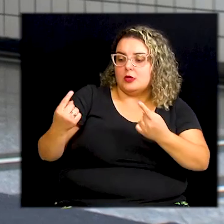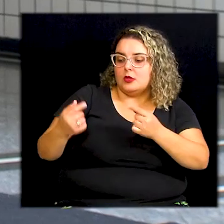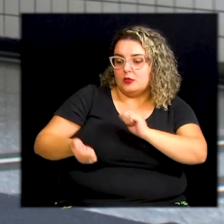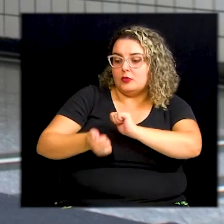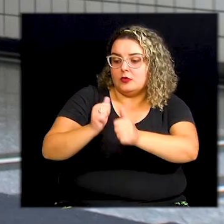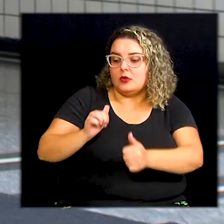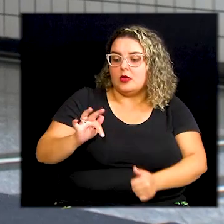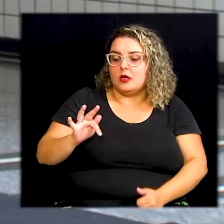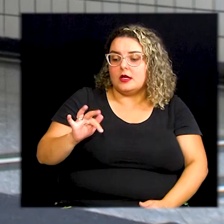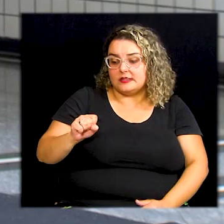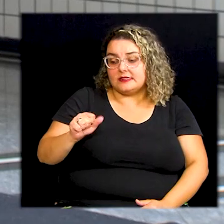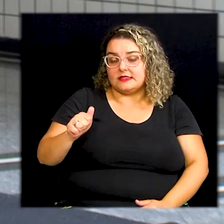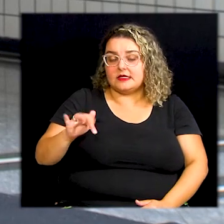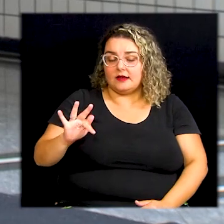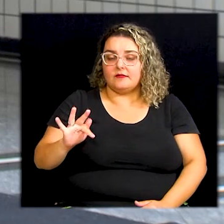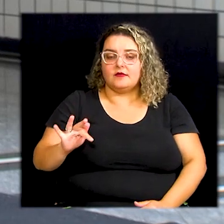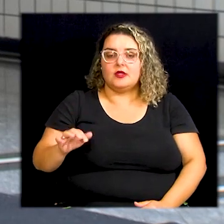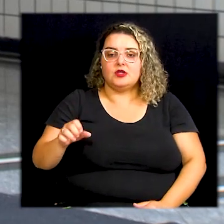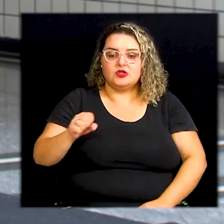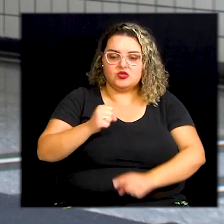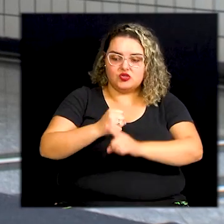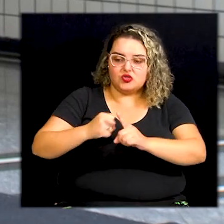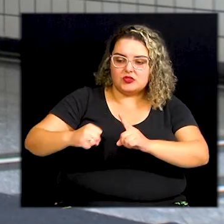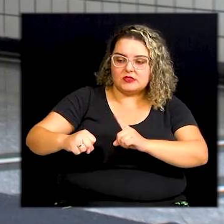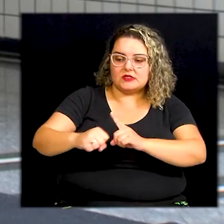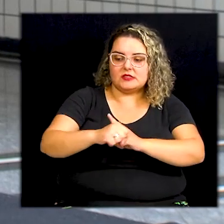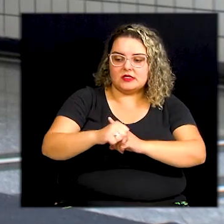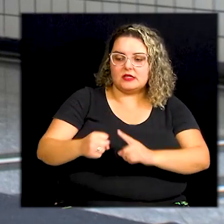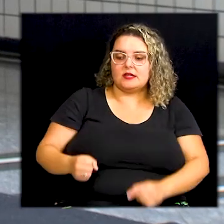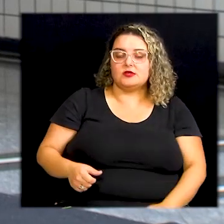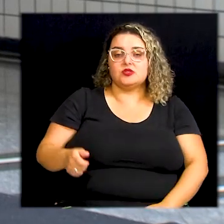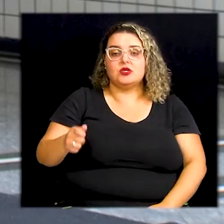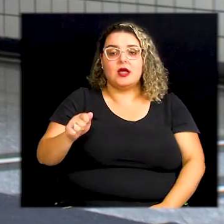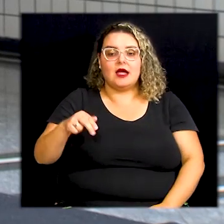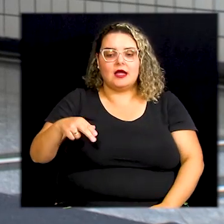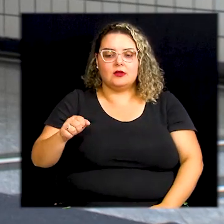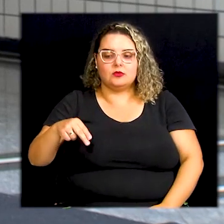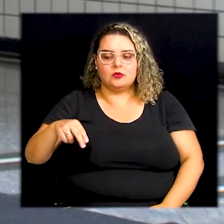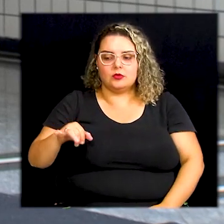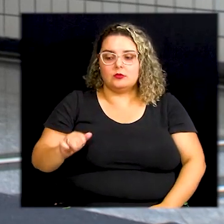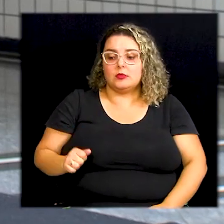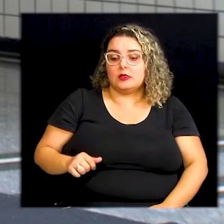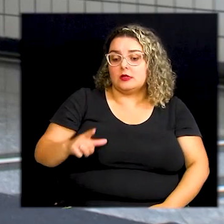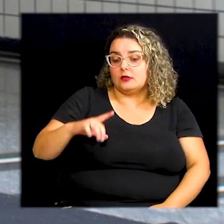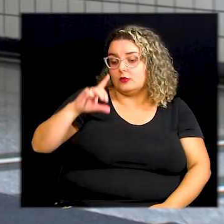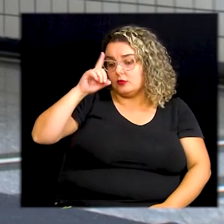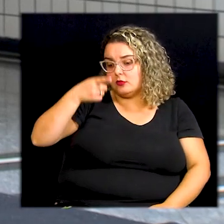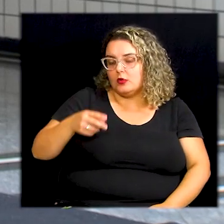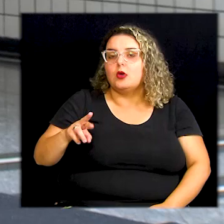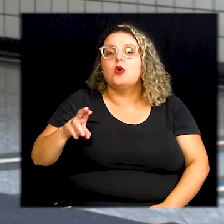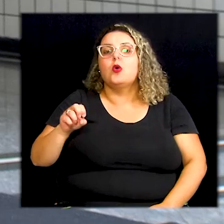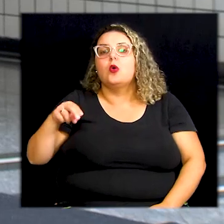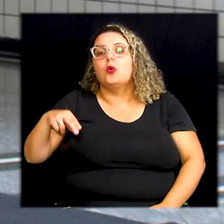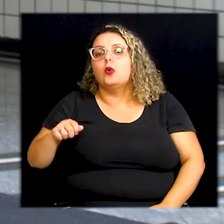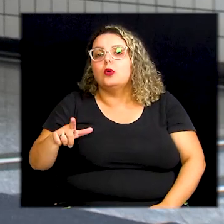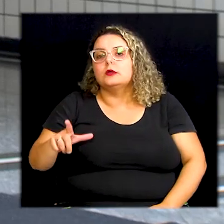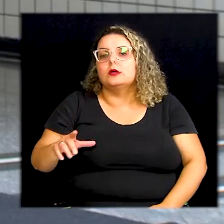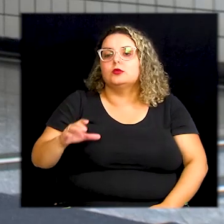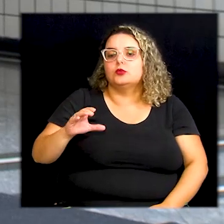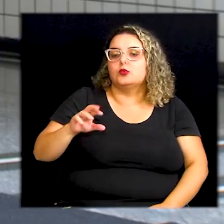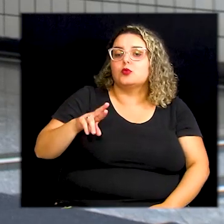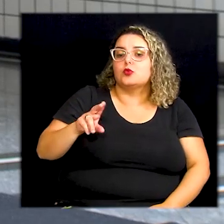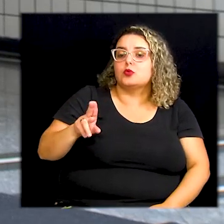a Sociedade Anônima, e com clubes de futebol agora com dono. Então, por exemplo, você vê o Ronaldo no